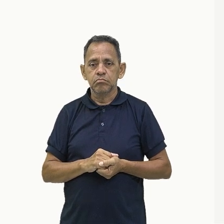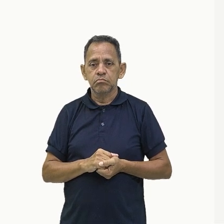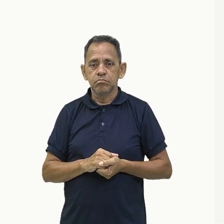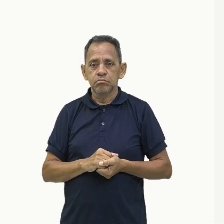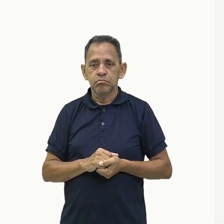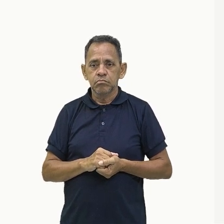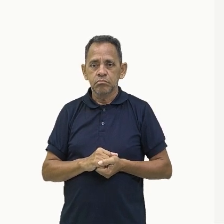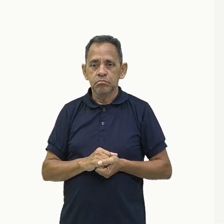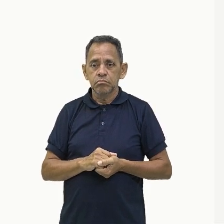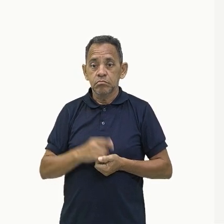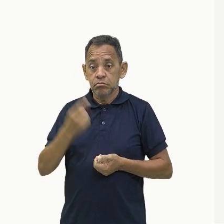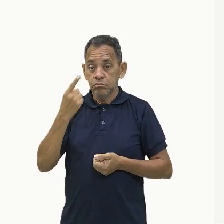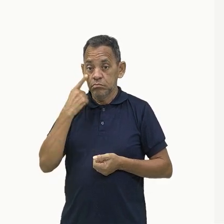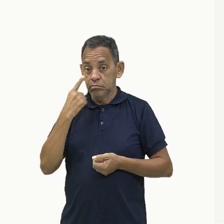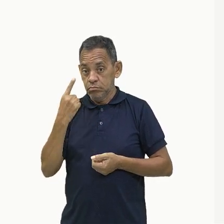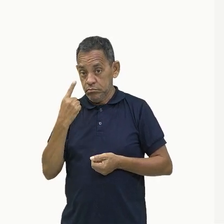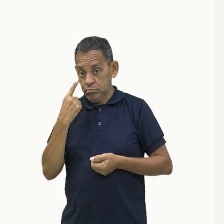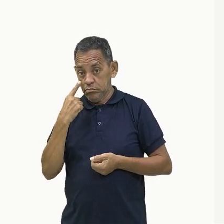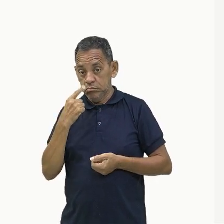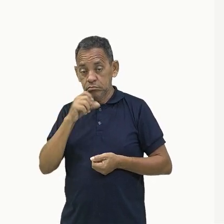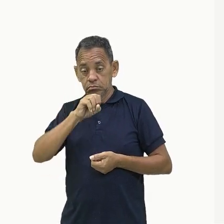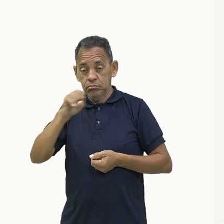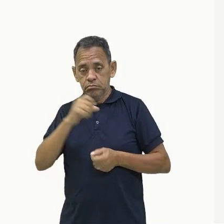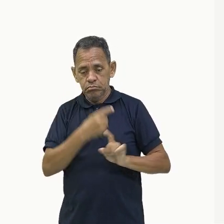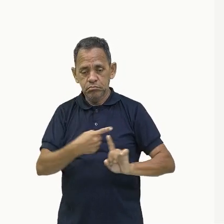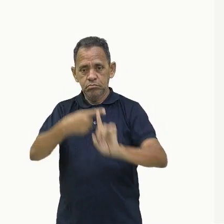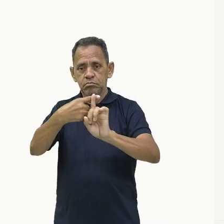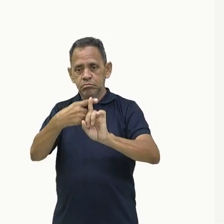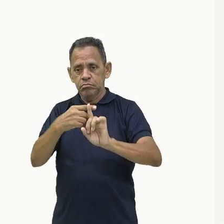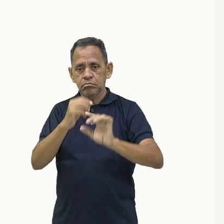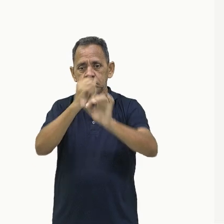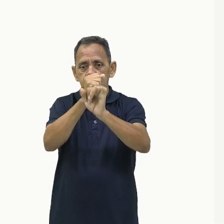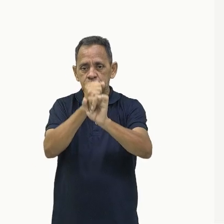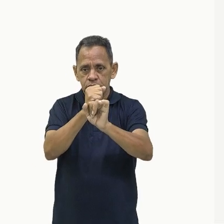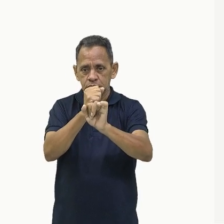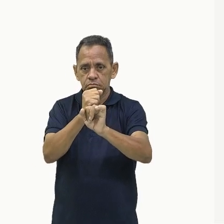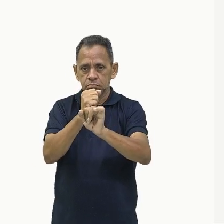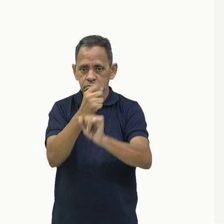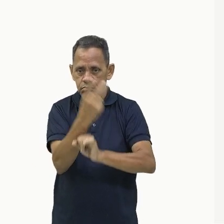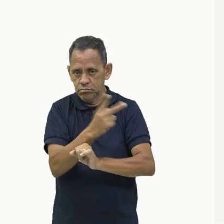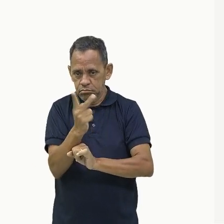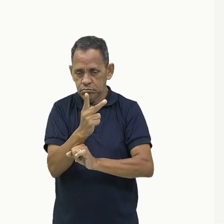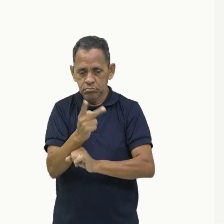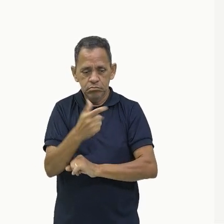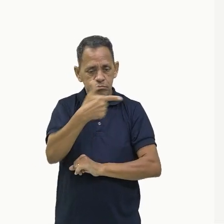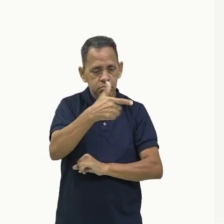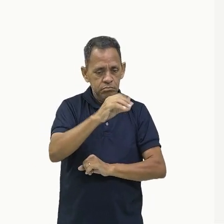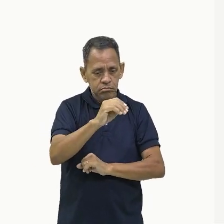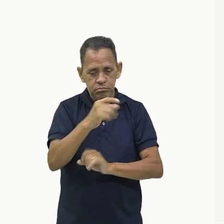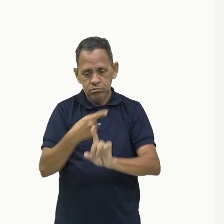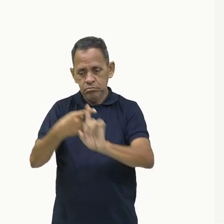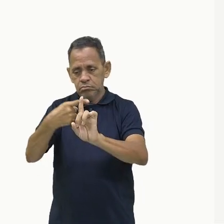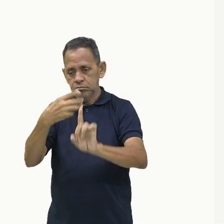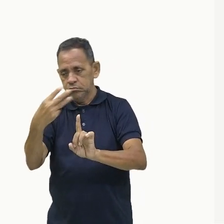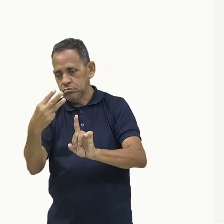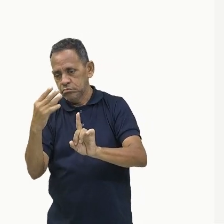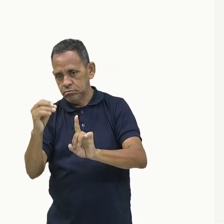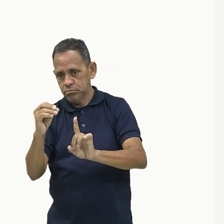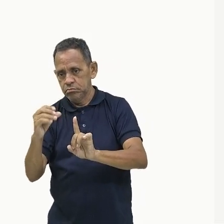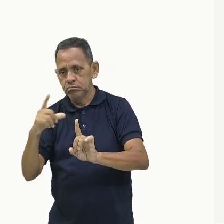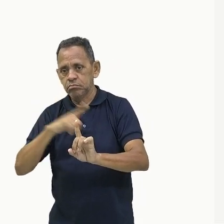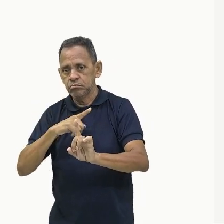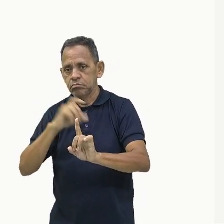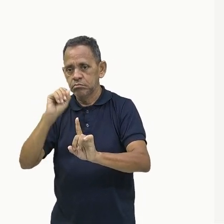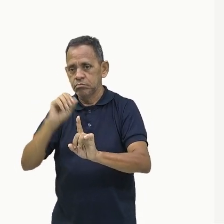Observem que quando eu somo esses dois valores, ó, 20 aqui com mais 30, eu tenho